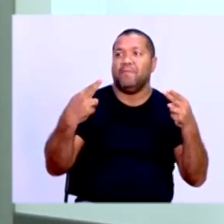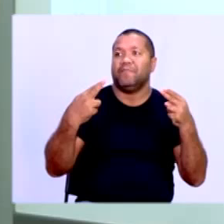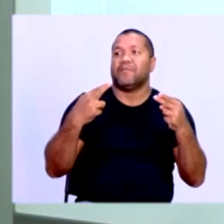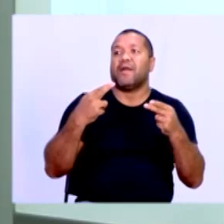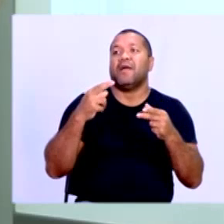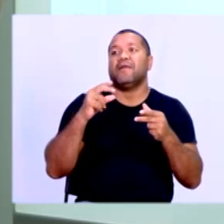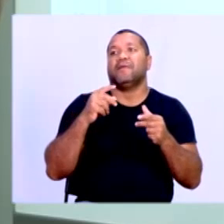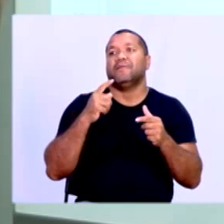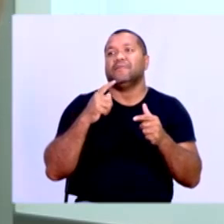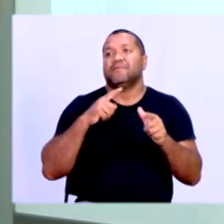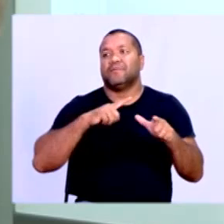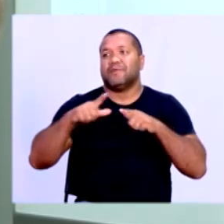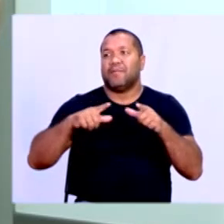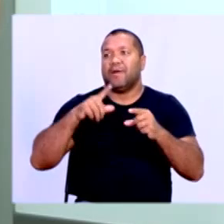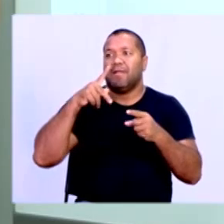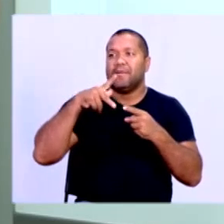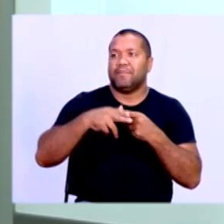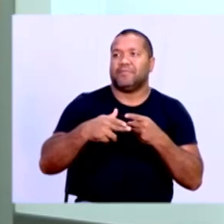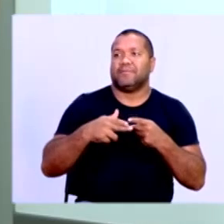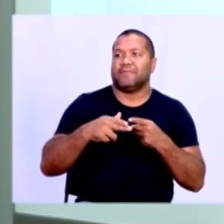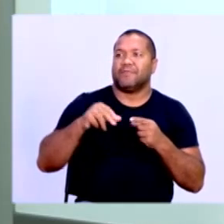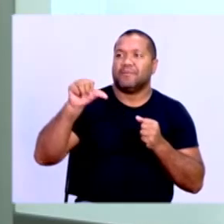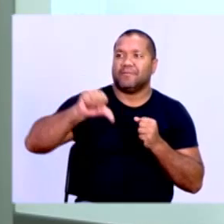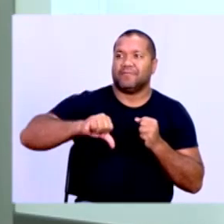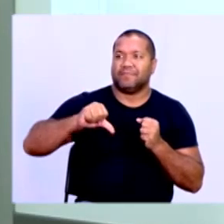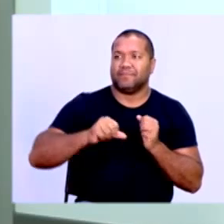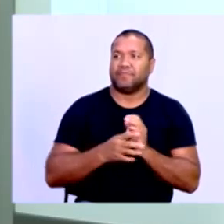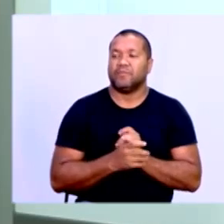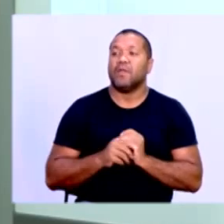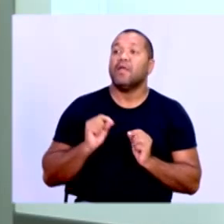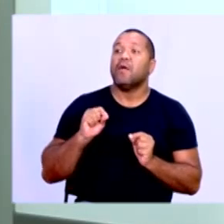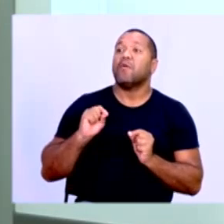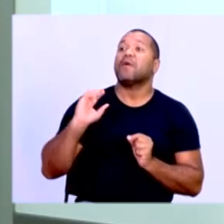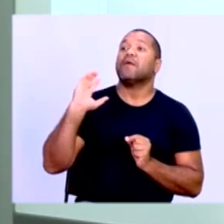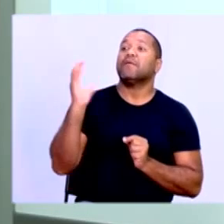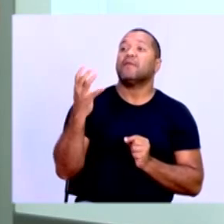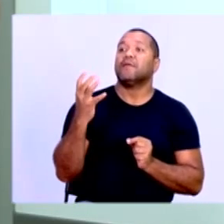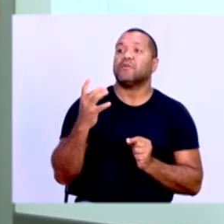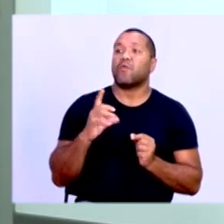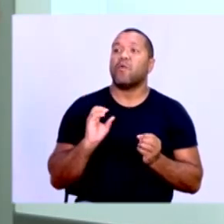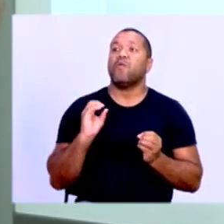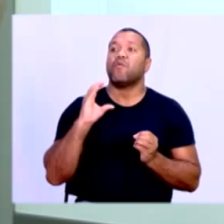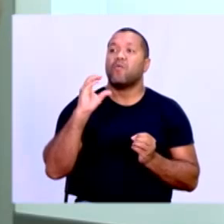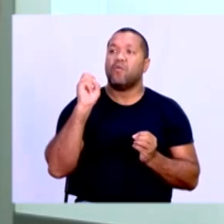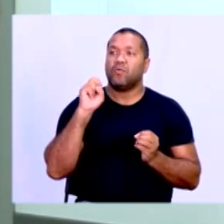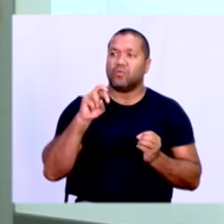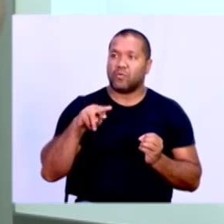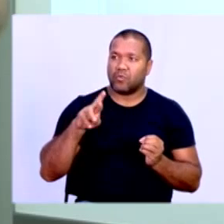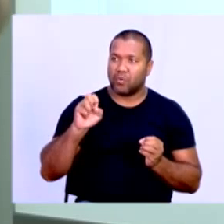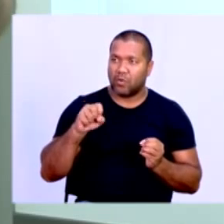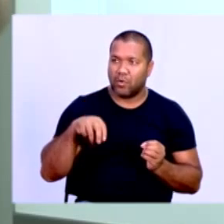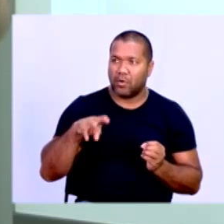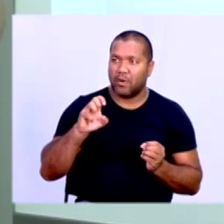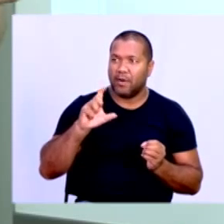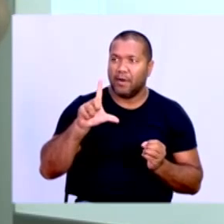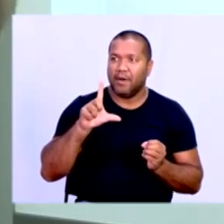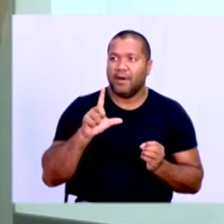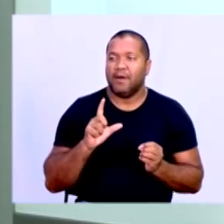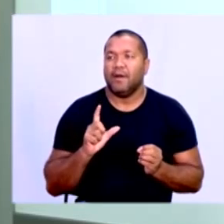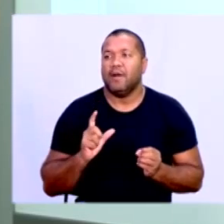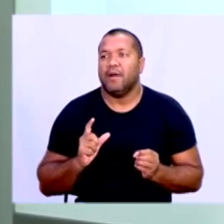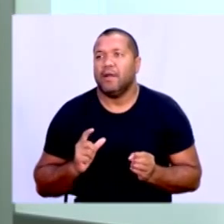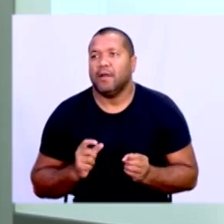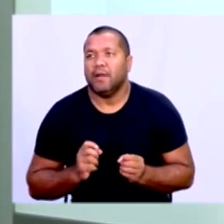né? Então, o que acontece? Com o controlador, ele vai gerenciar da melhor forma possível